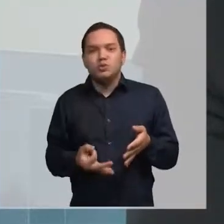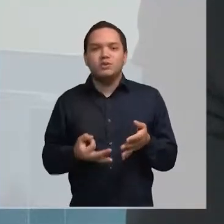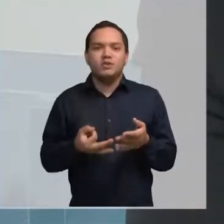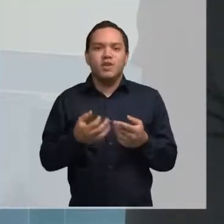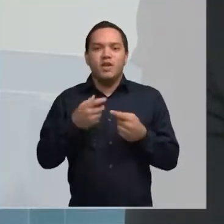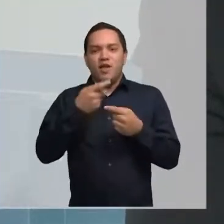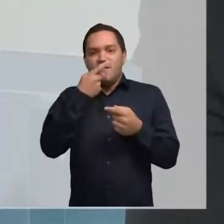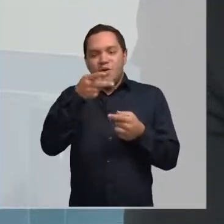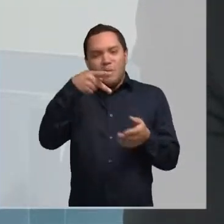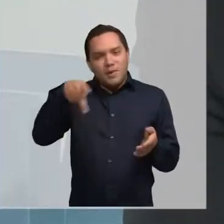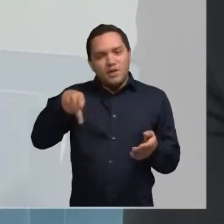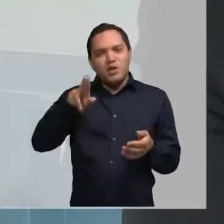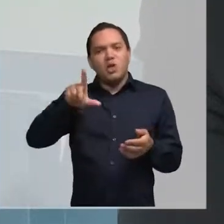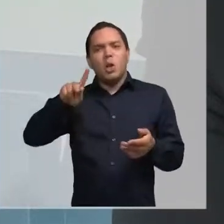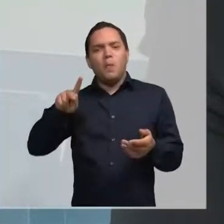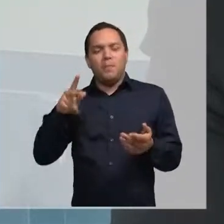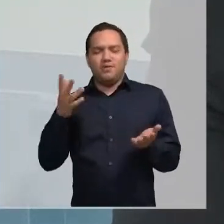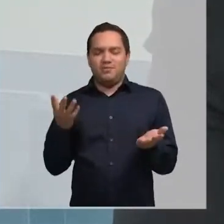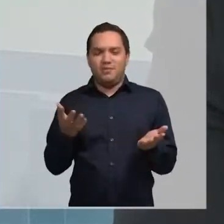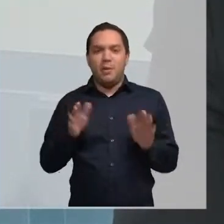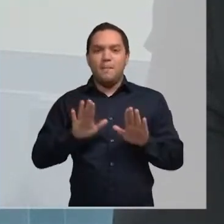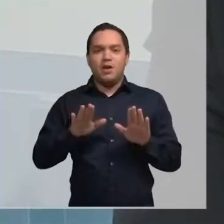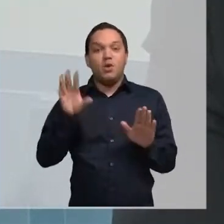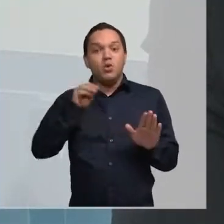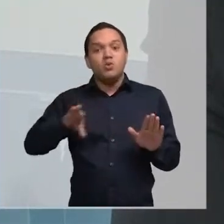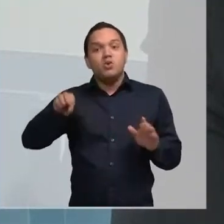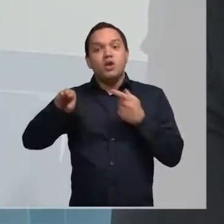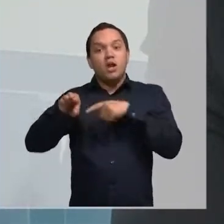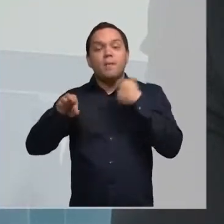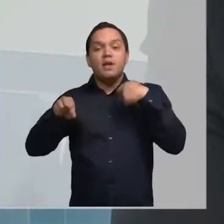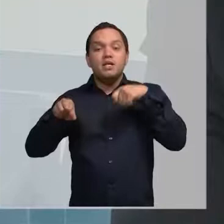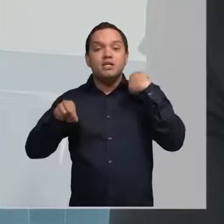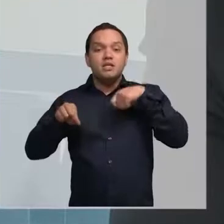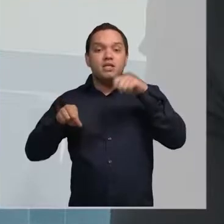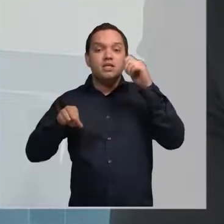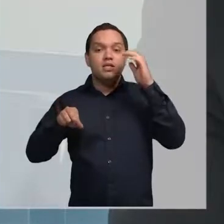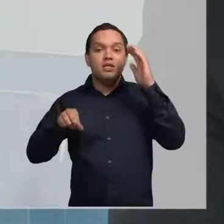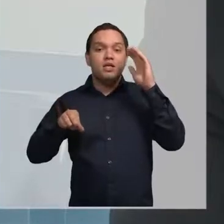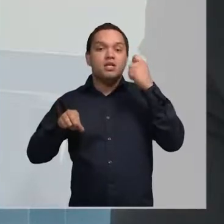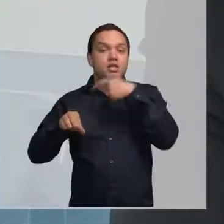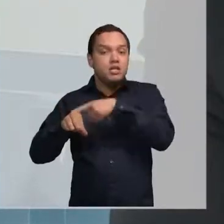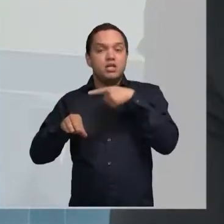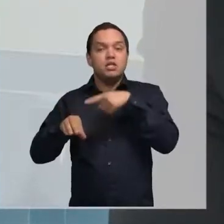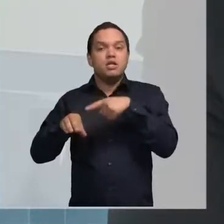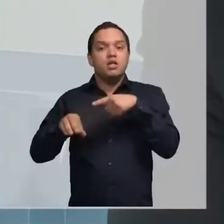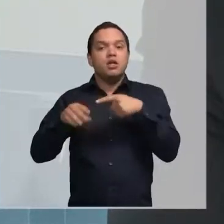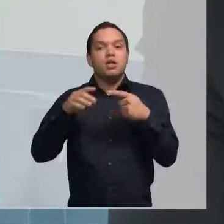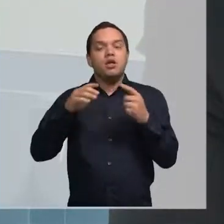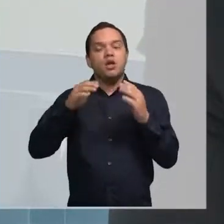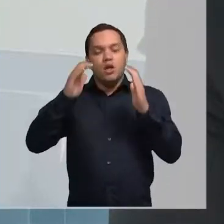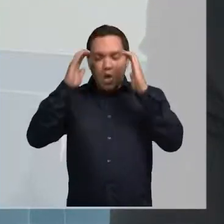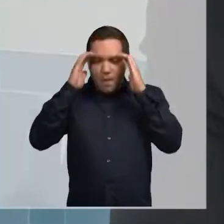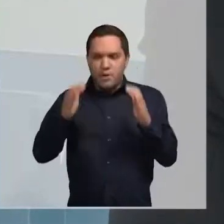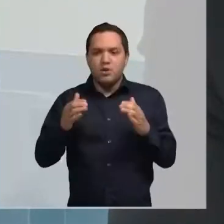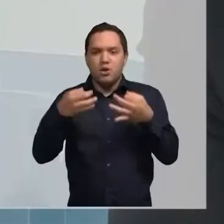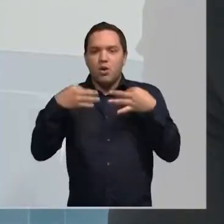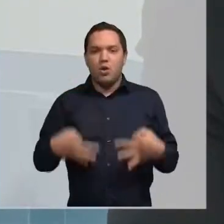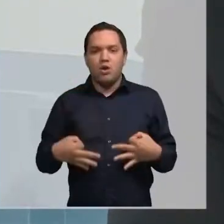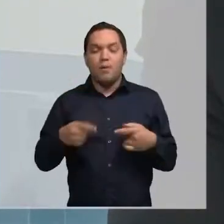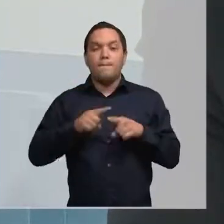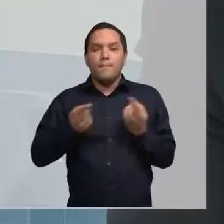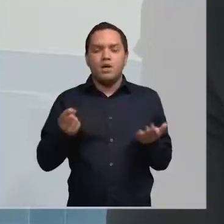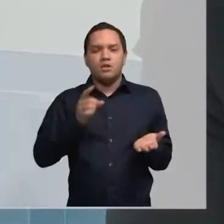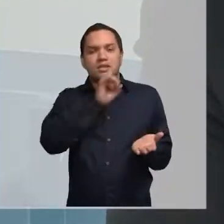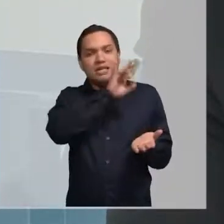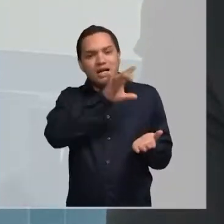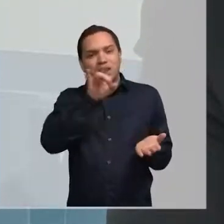presidente do partido dele. Eu só acho que o Ciro tem que entender o seguinte, ele tem que ter lealdade ao presidente do partido dele. Mas ele tem que dizer que cada cidadão